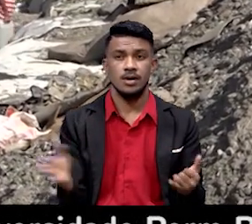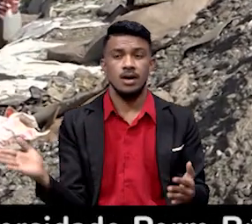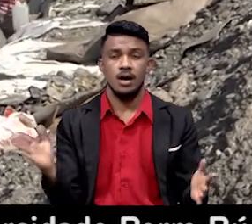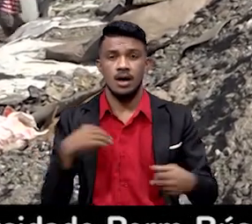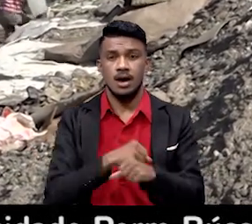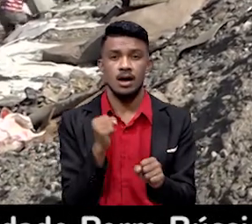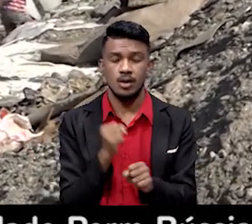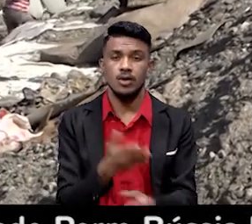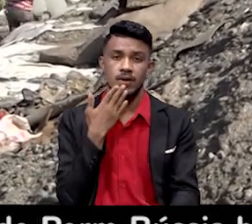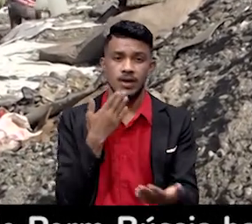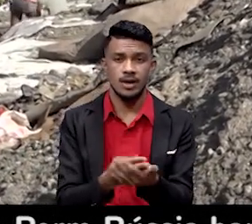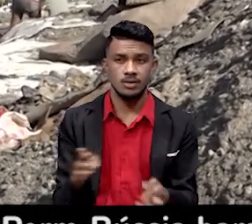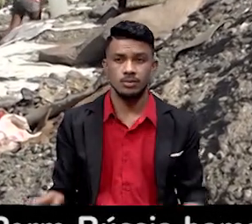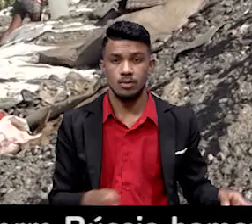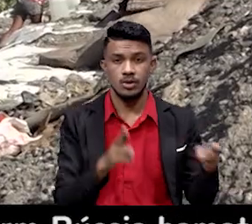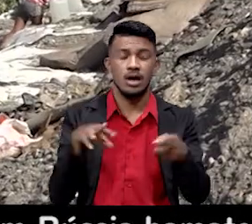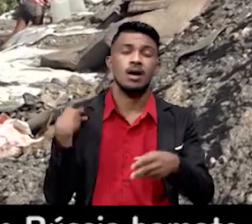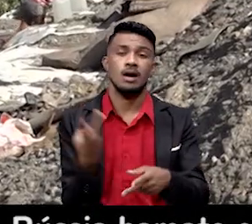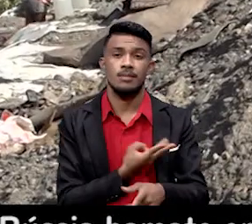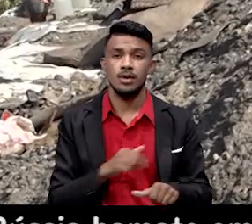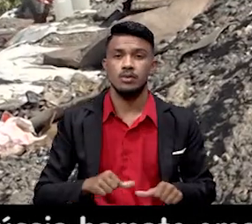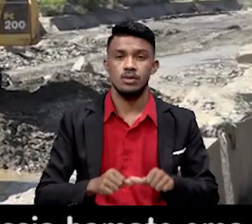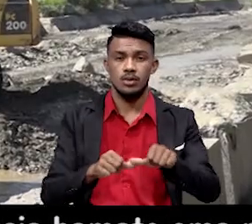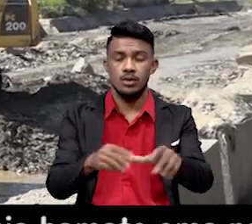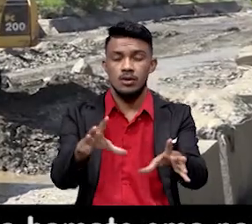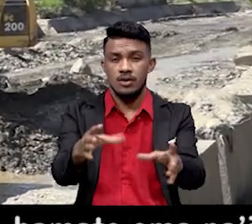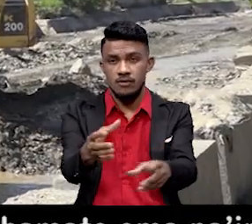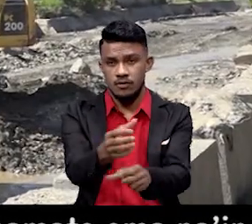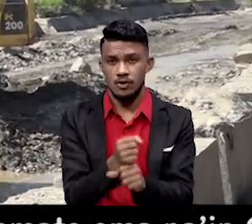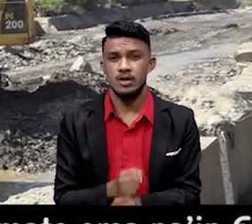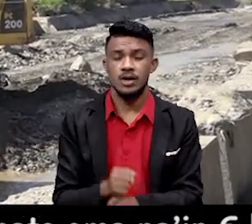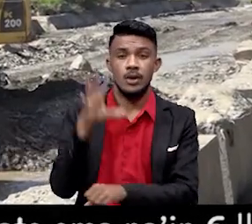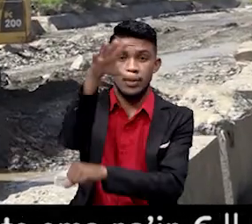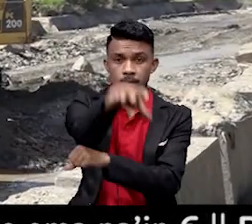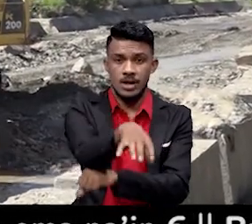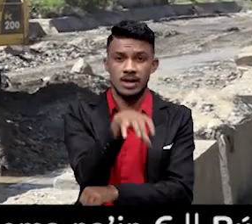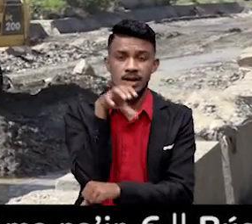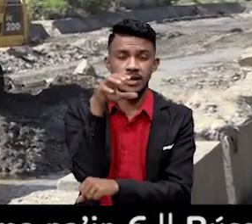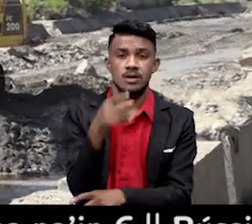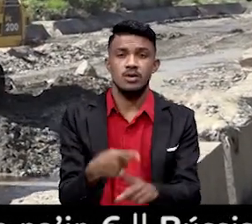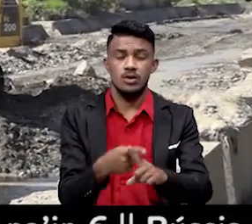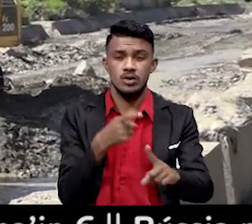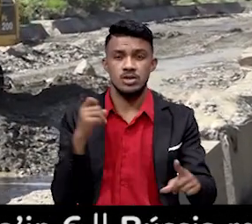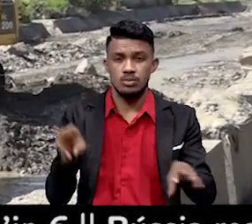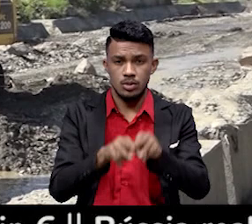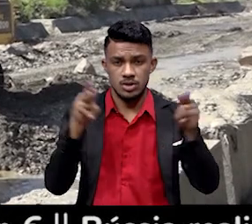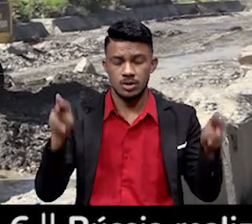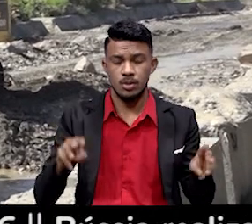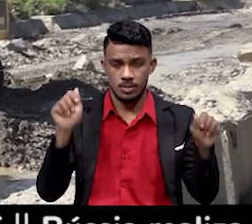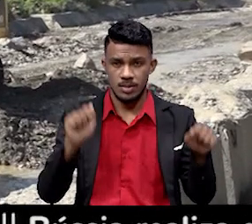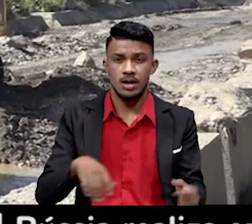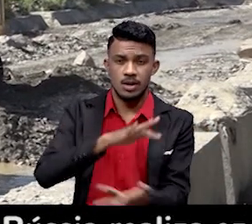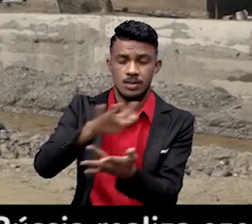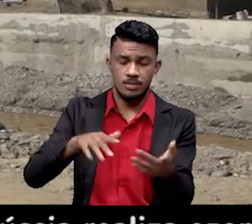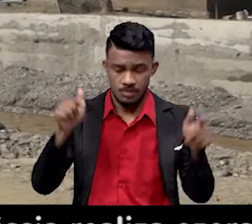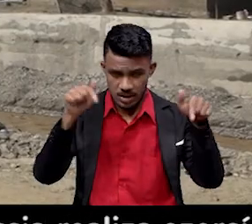lá ela e a mim se continua fote máquina pesados balão se destaca e município bele mobiliza mai e dele